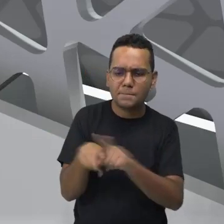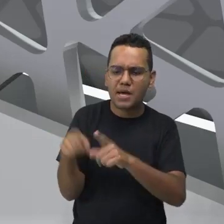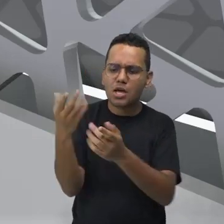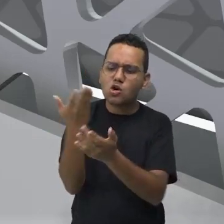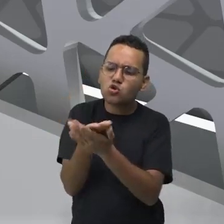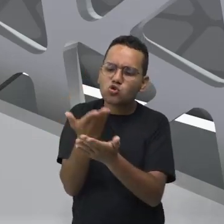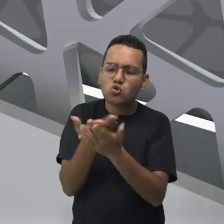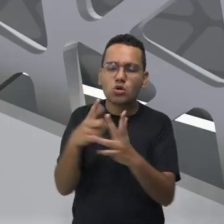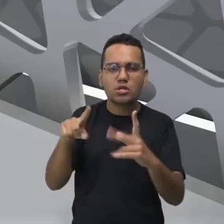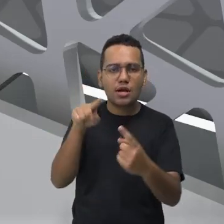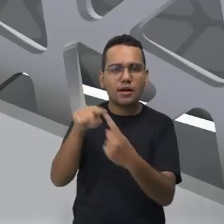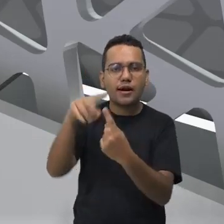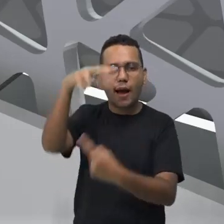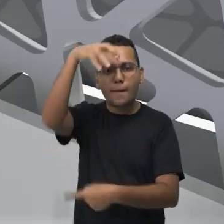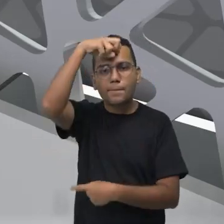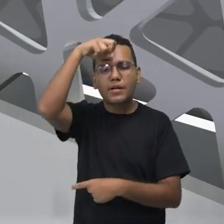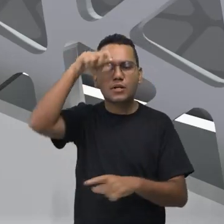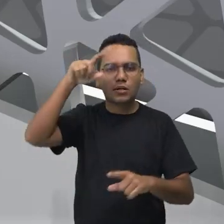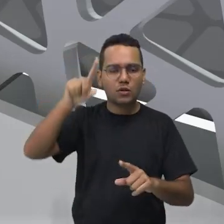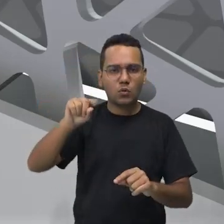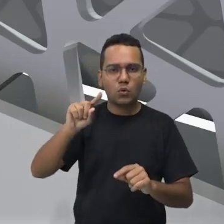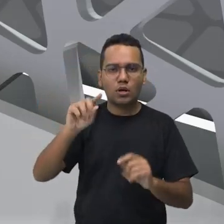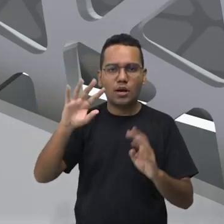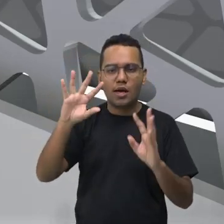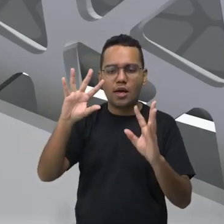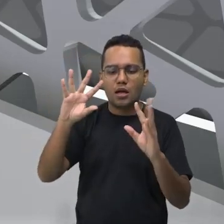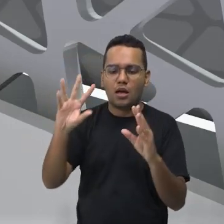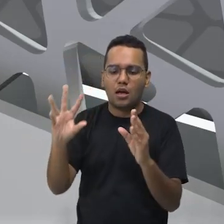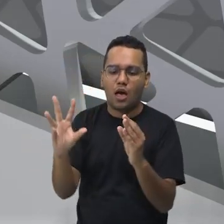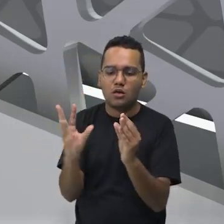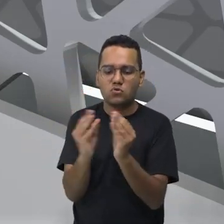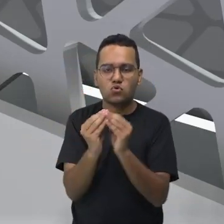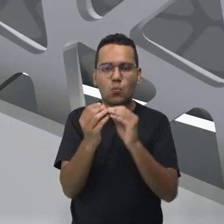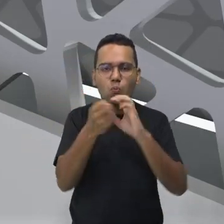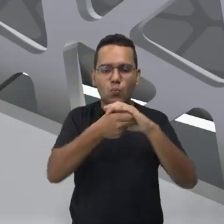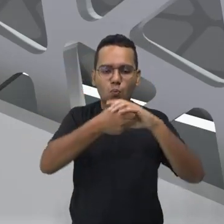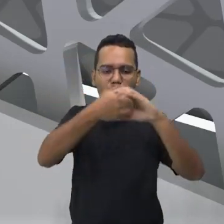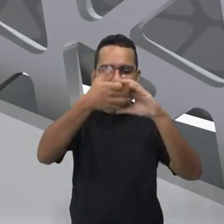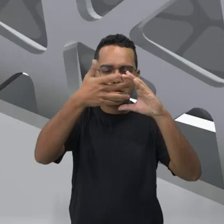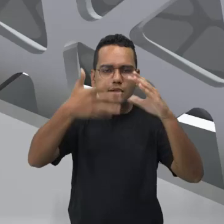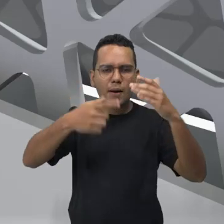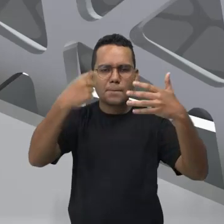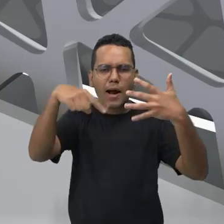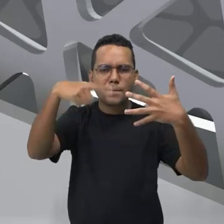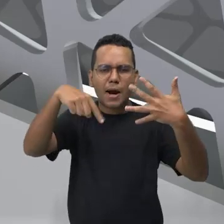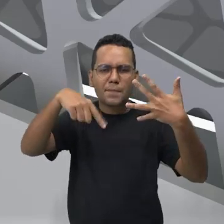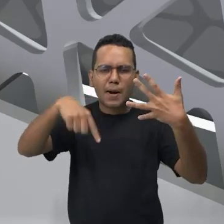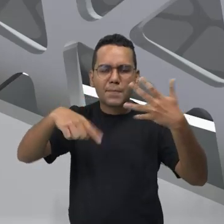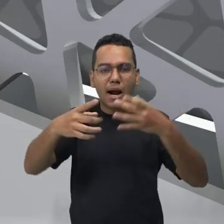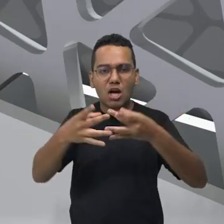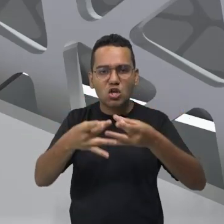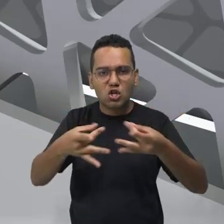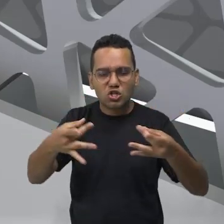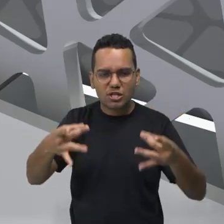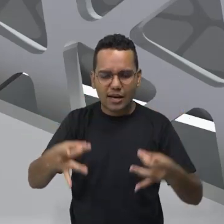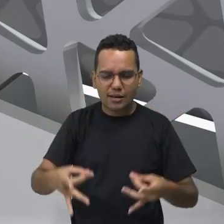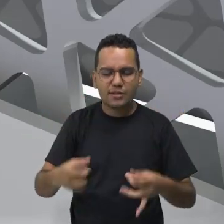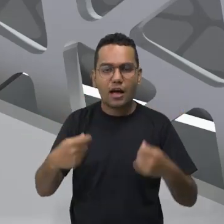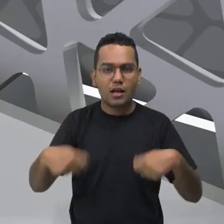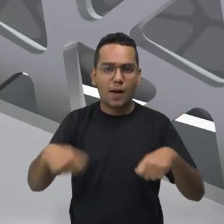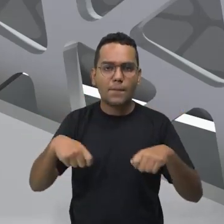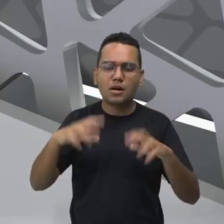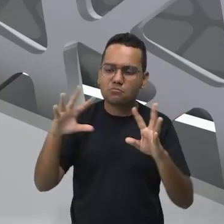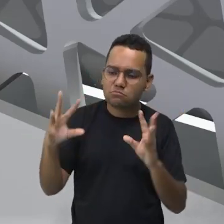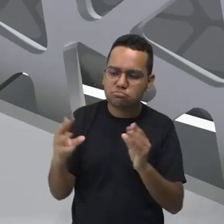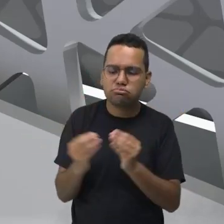cada vez mais. Um resumo, ele sintetiza as ideias, selecionando as informações que a pessoa que escreve, que o autor